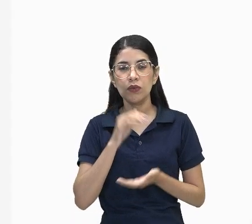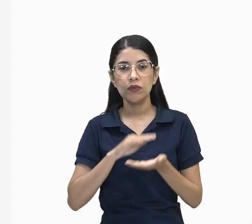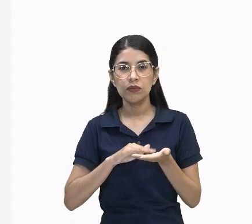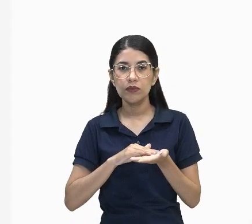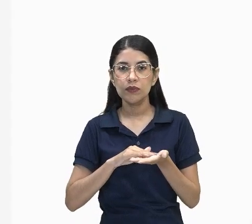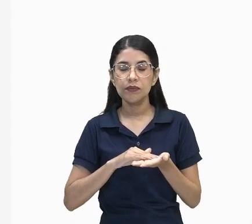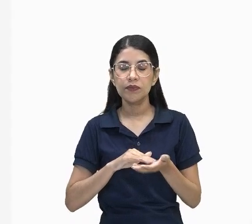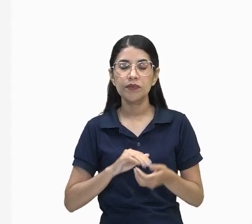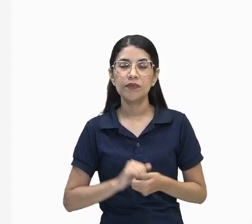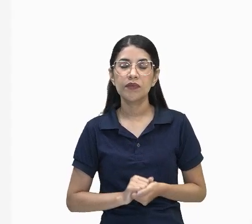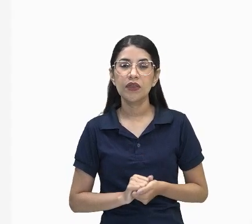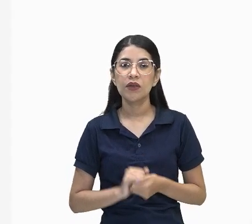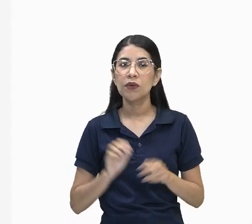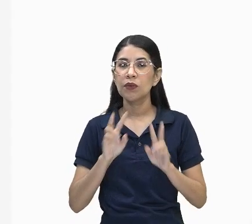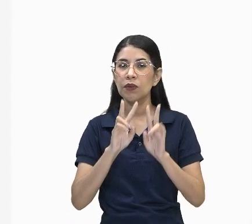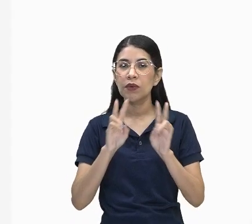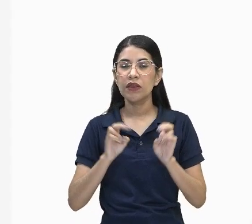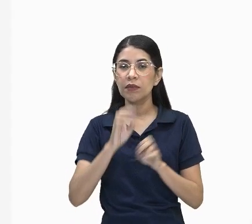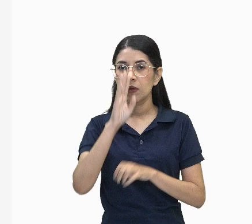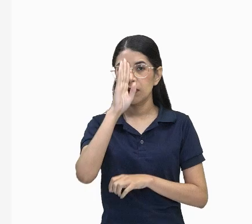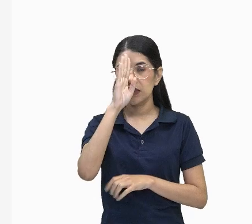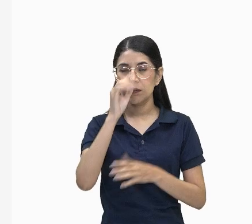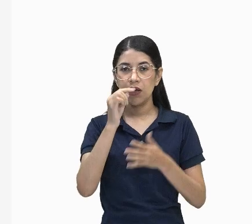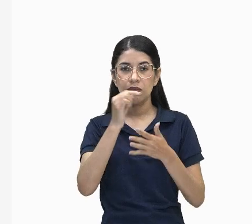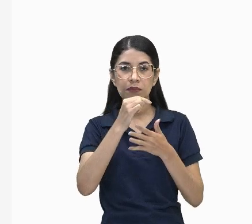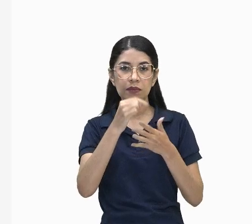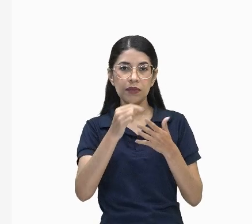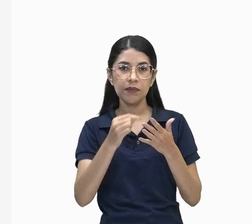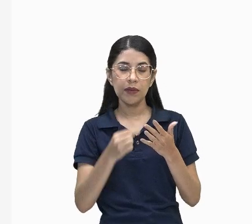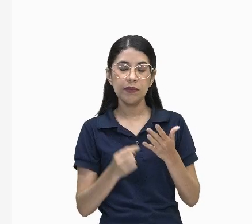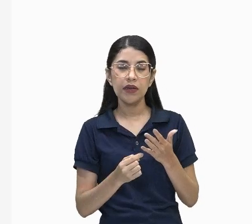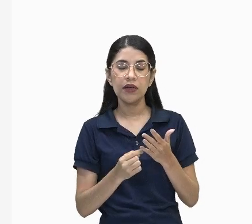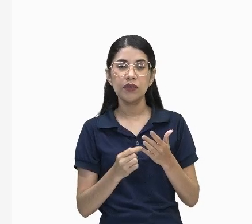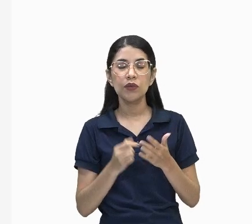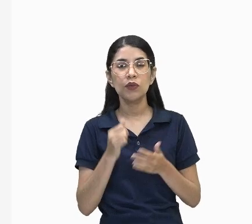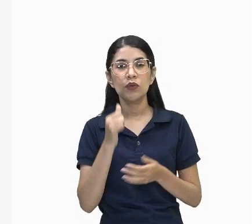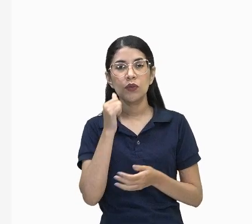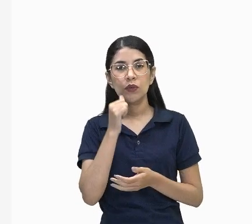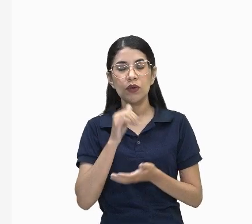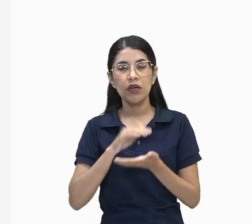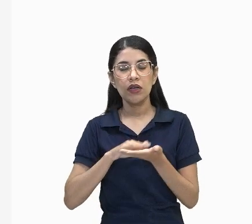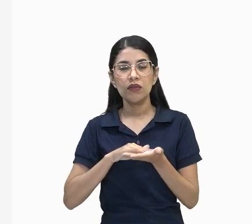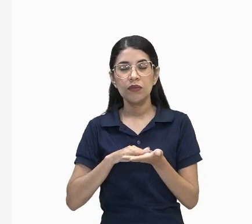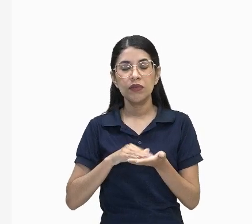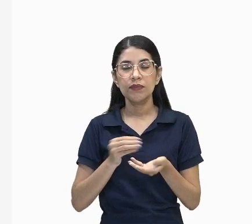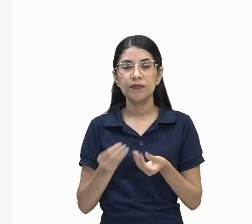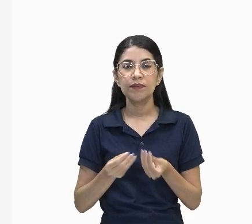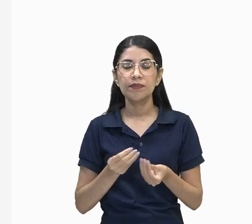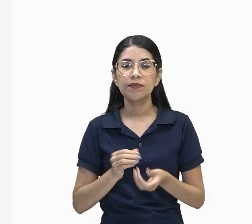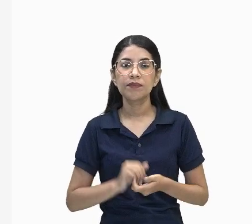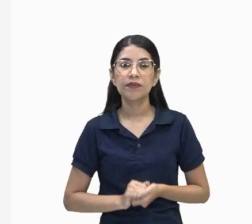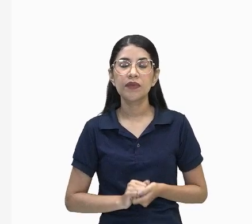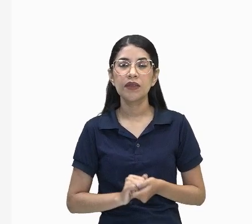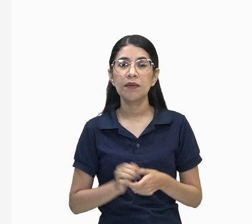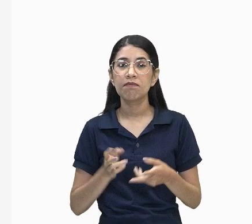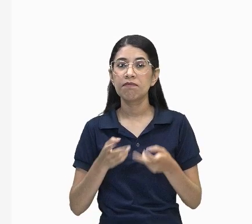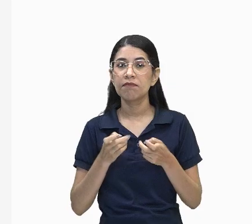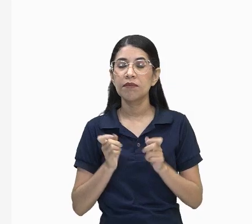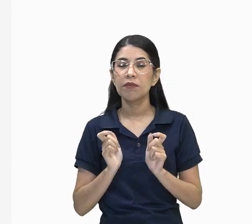são aí os temas centrais desse conto A Cartomante? Então, você percebeu a